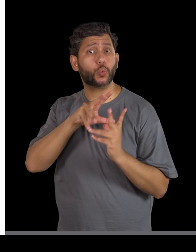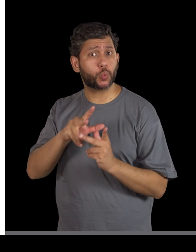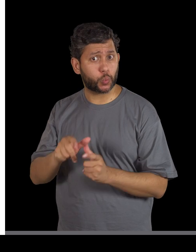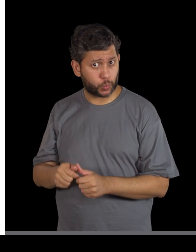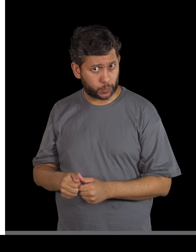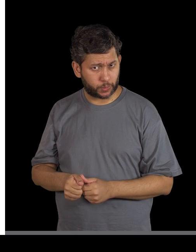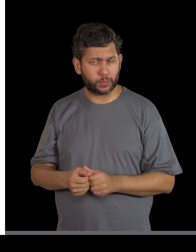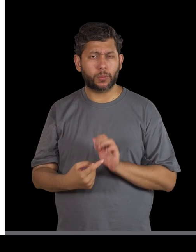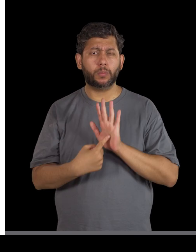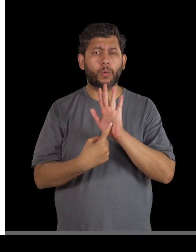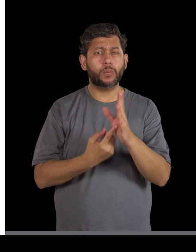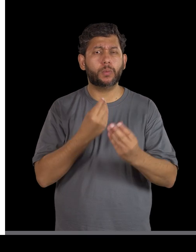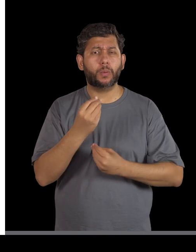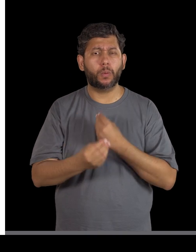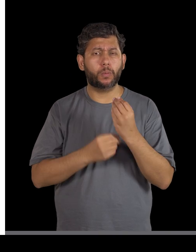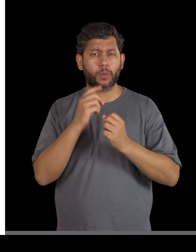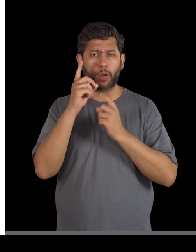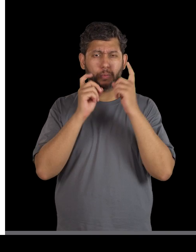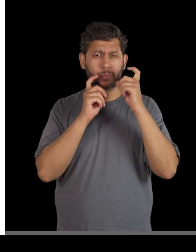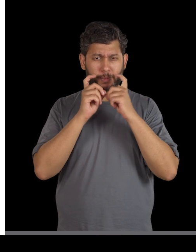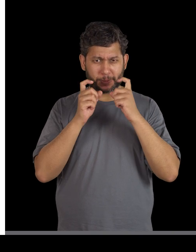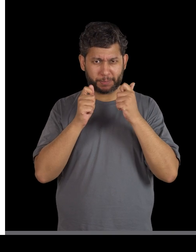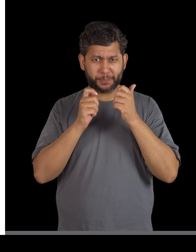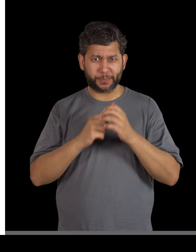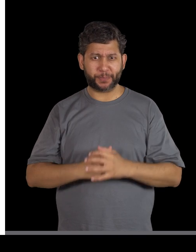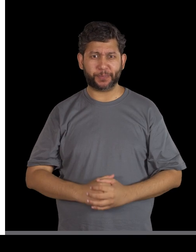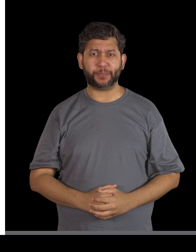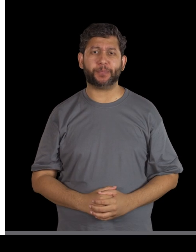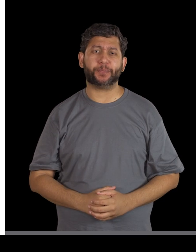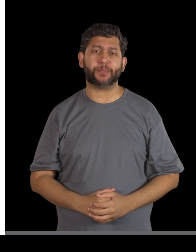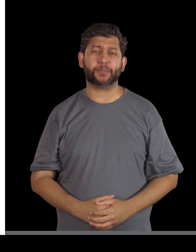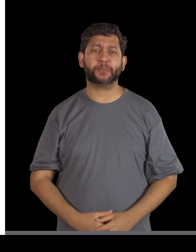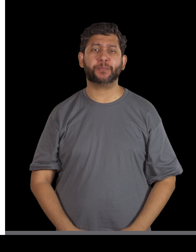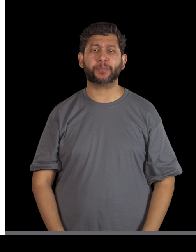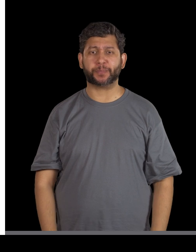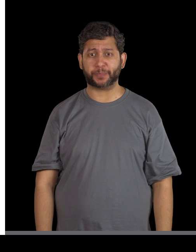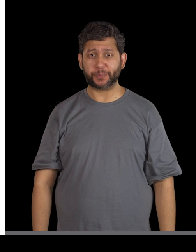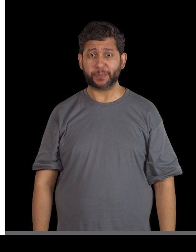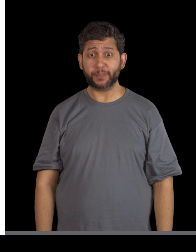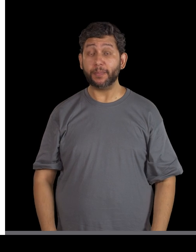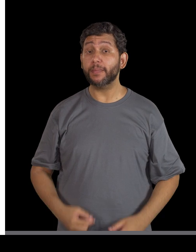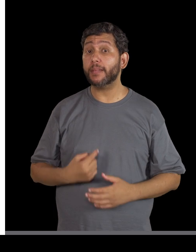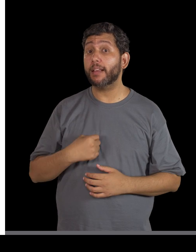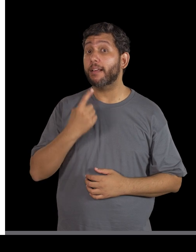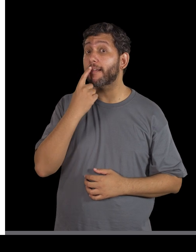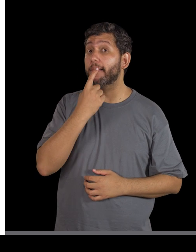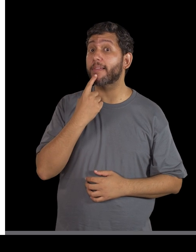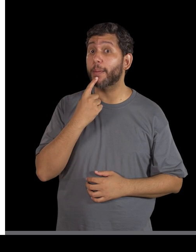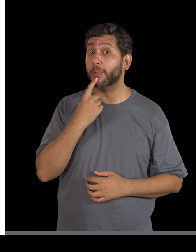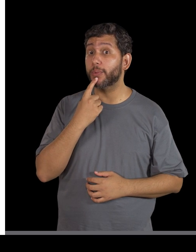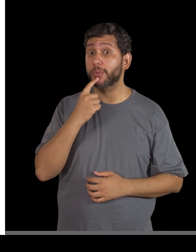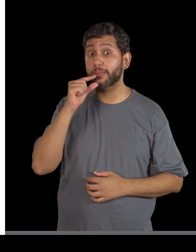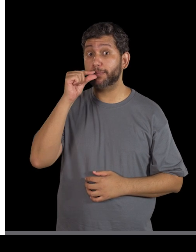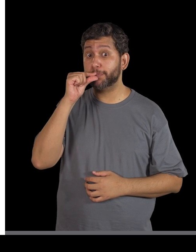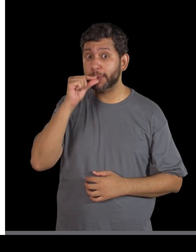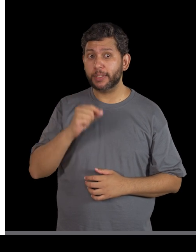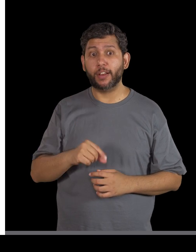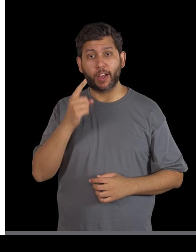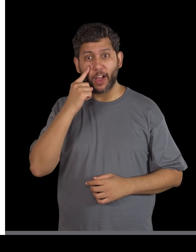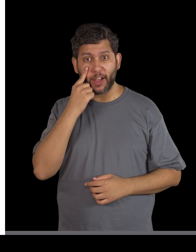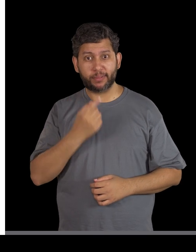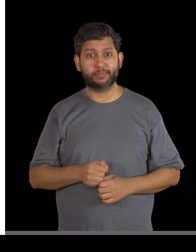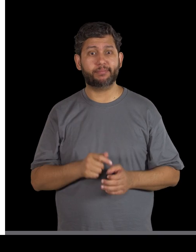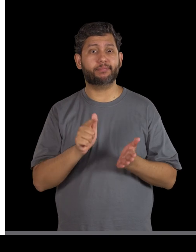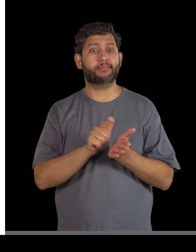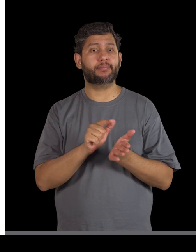seguindo os modos de articulação, que eu acho que fica mais legal. Então, bilabial, a gente tem o P de